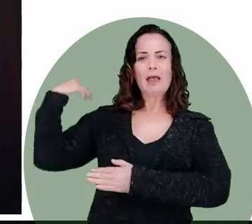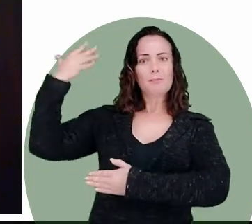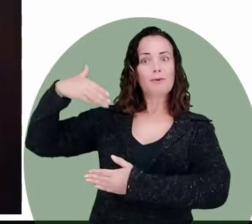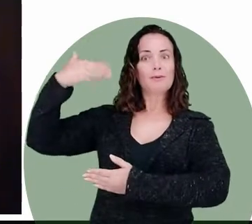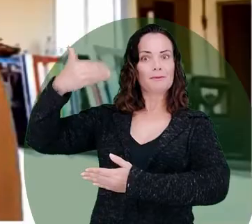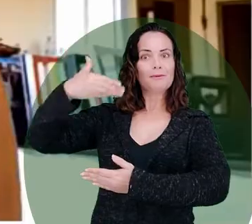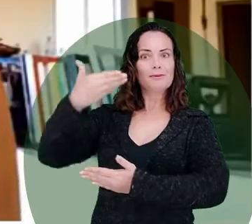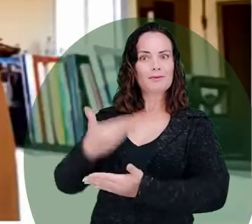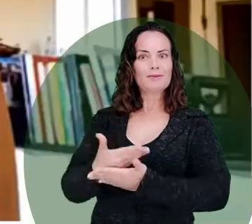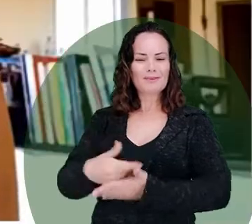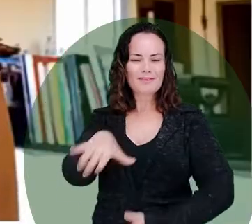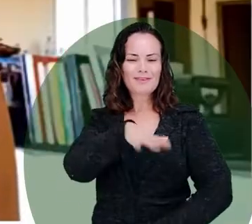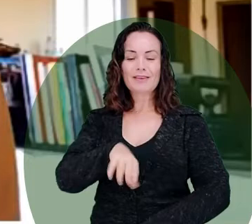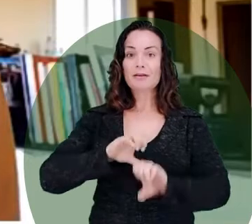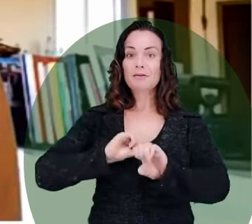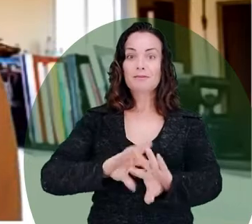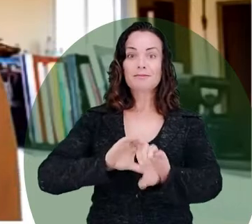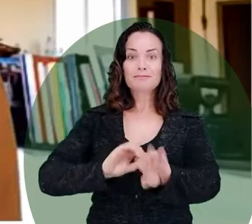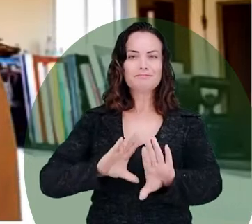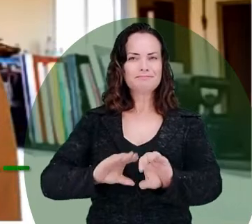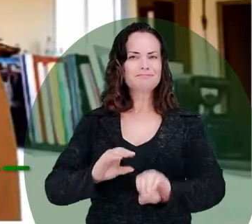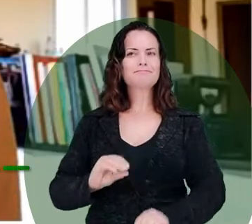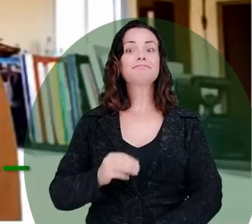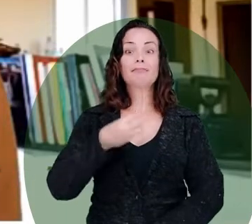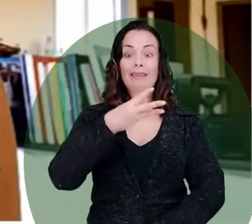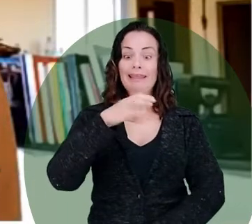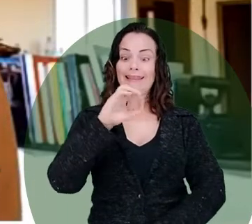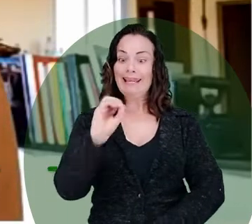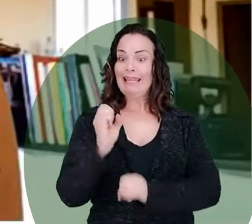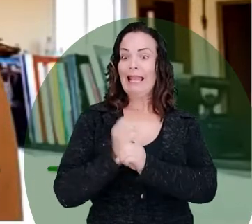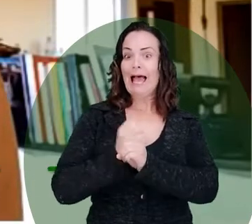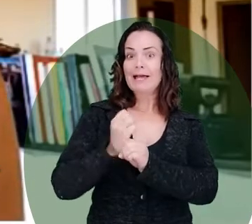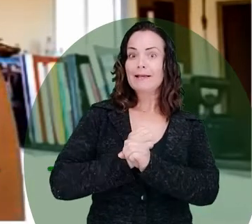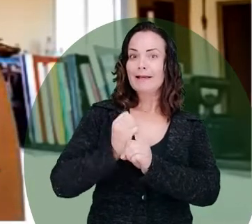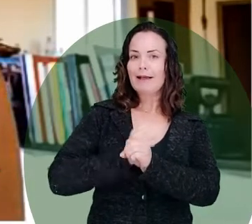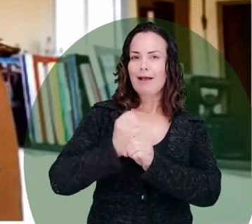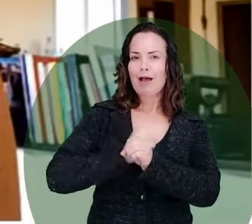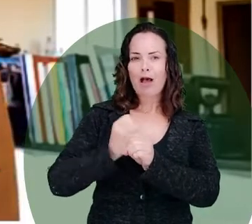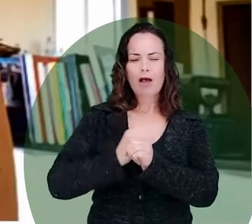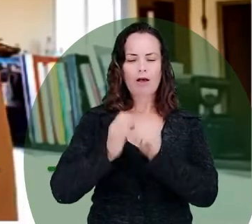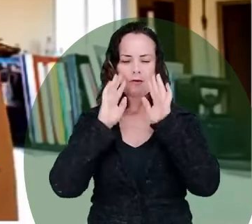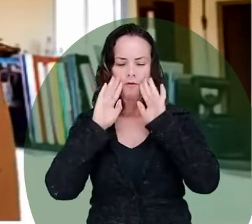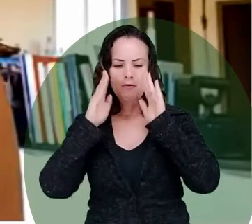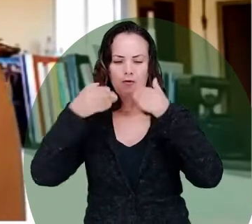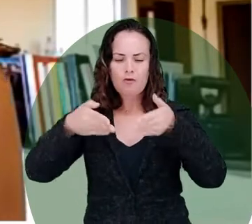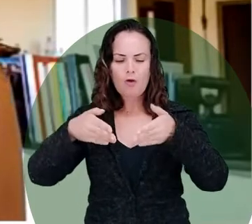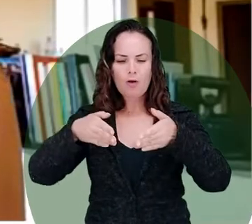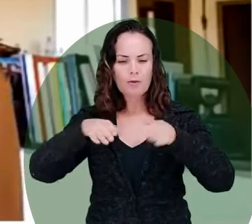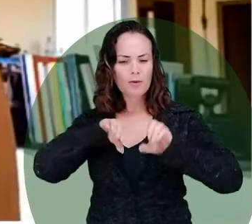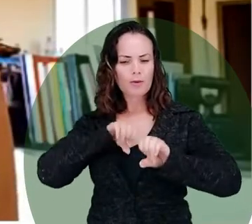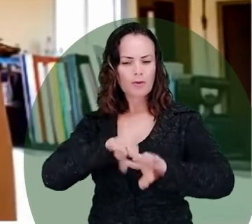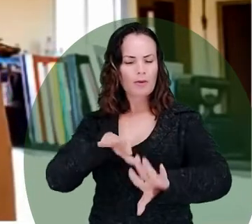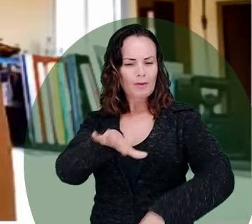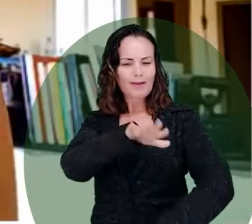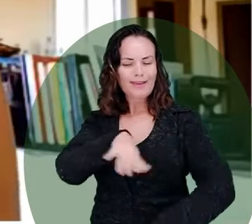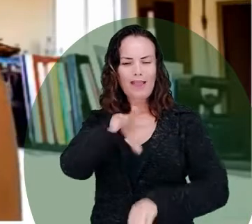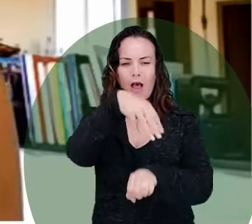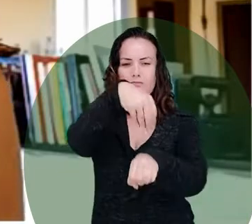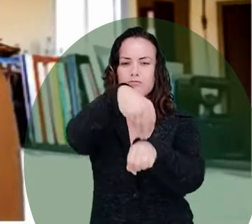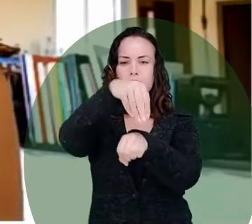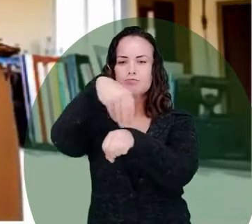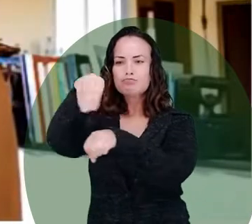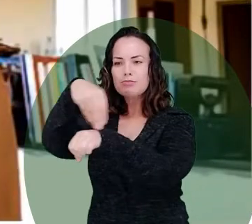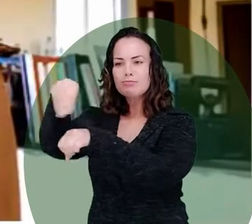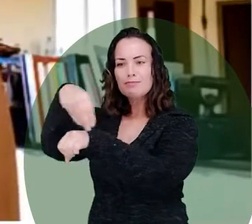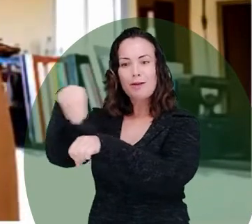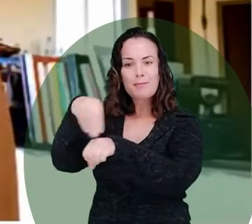na educação, com mais de 30 anos dedicado aí à educação, ao compartilhamento do conhecimento, à formação